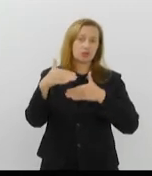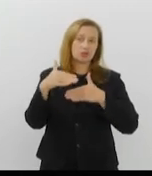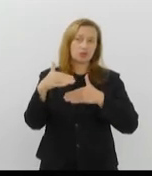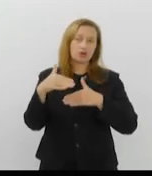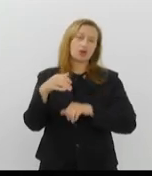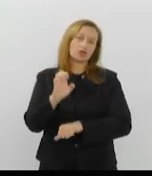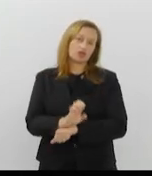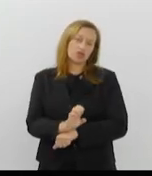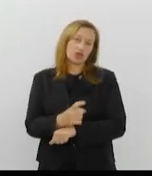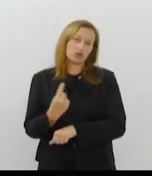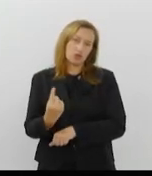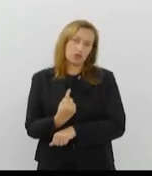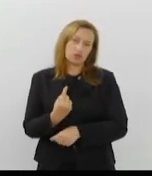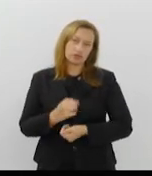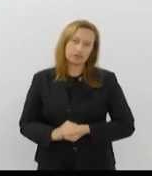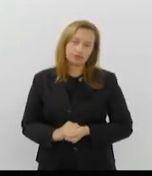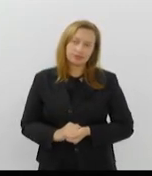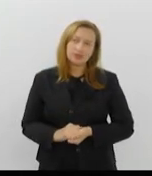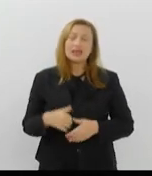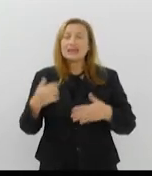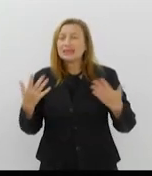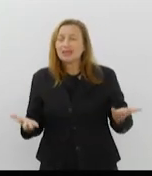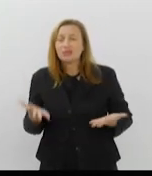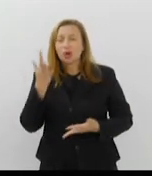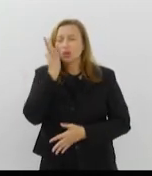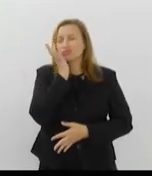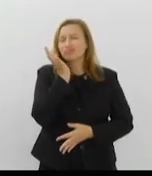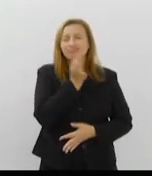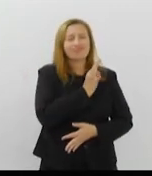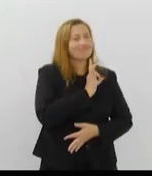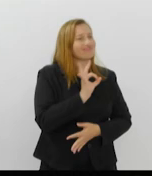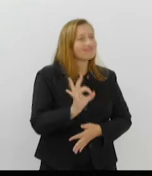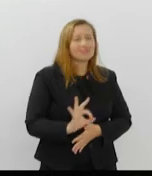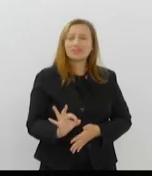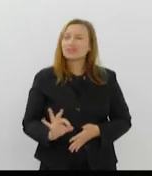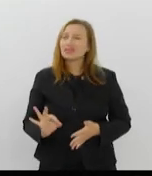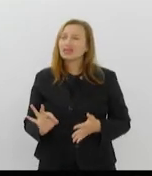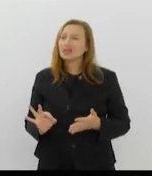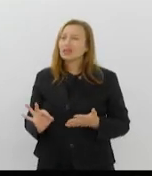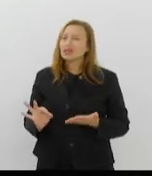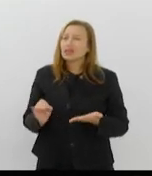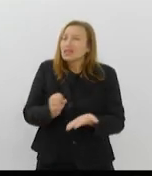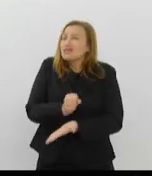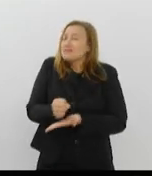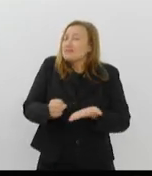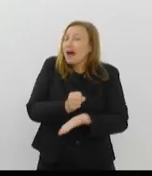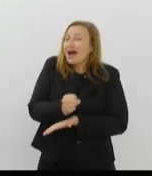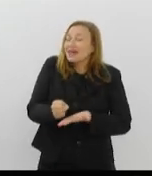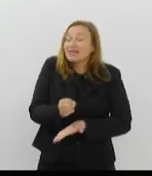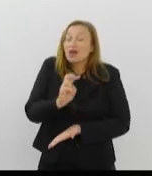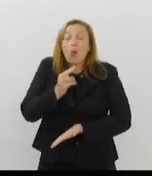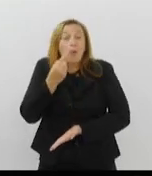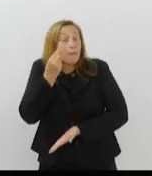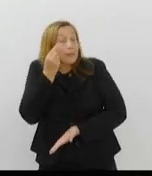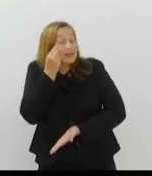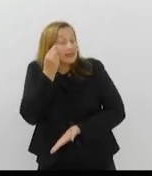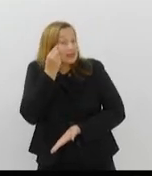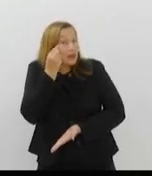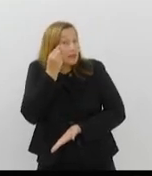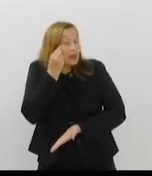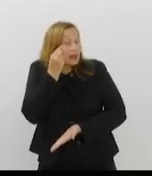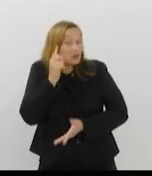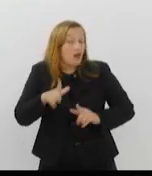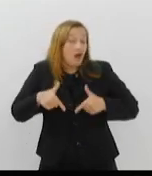do nosso Estado então eu não sei que princípios e que lógica re